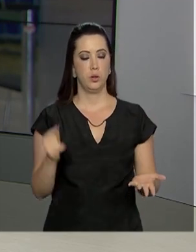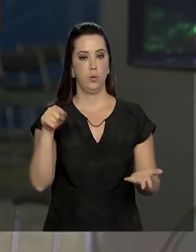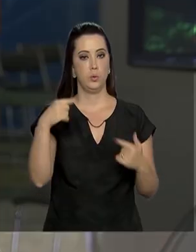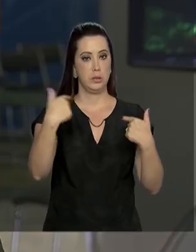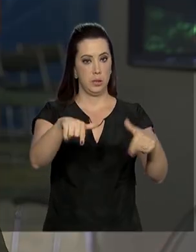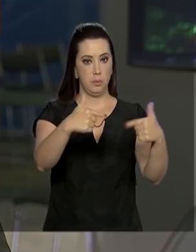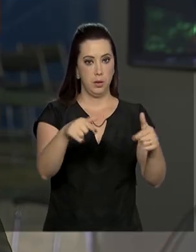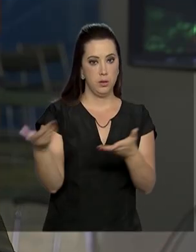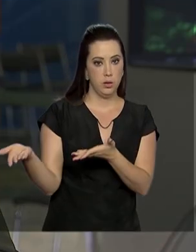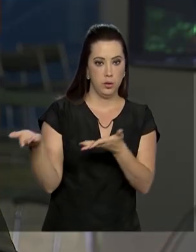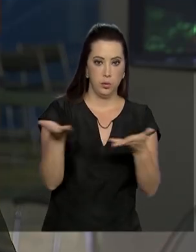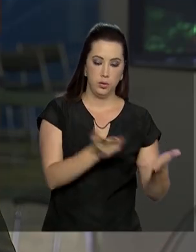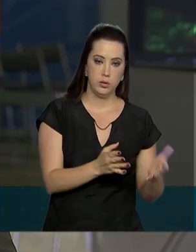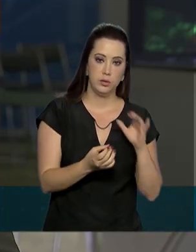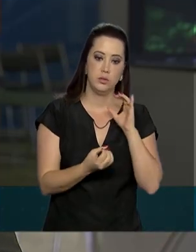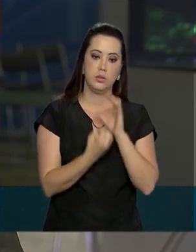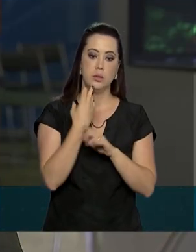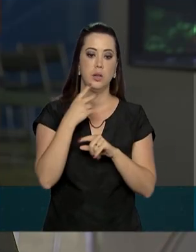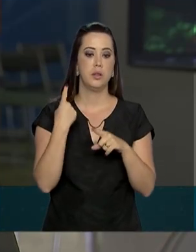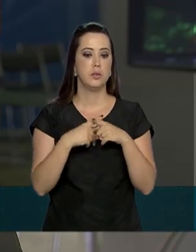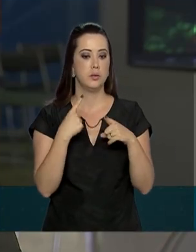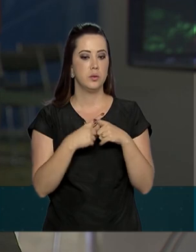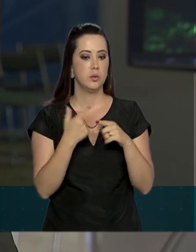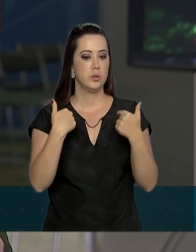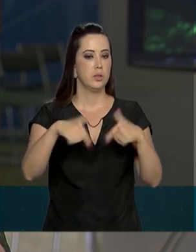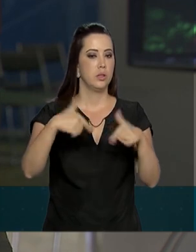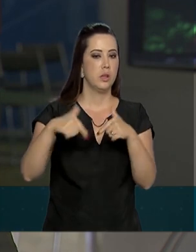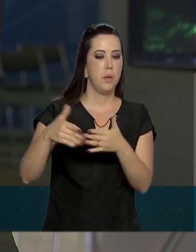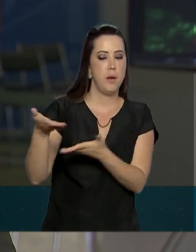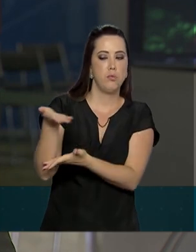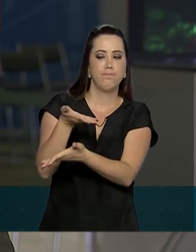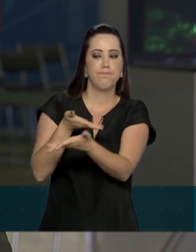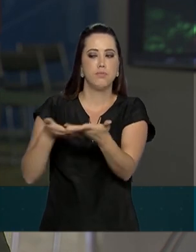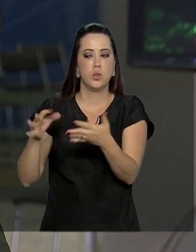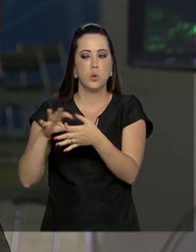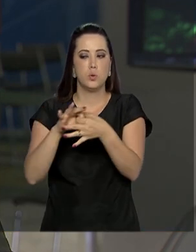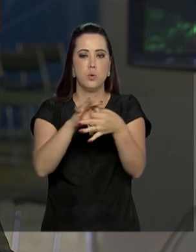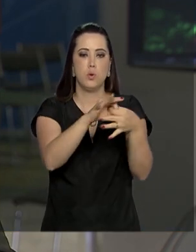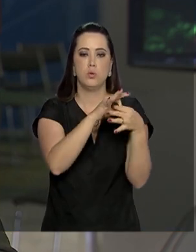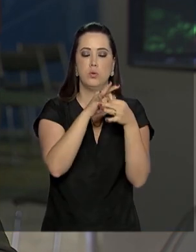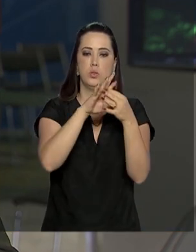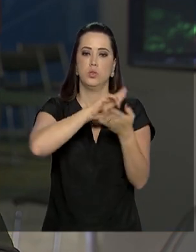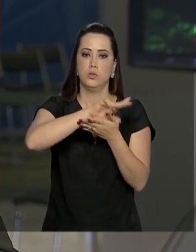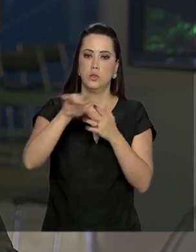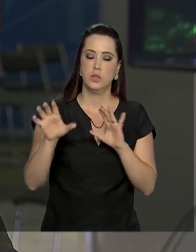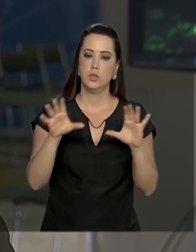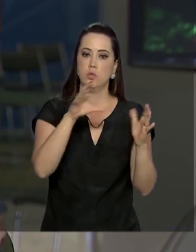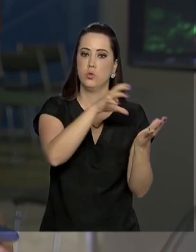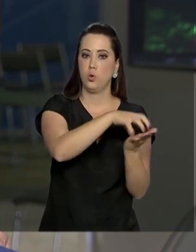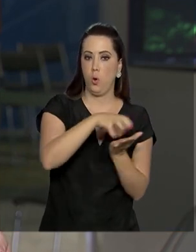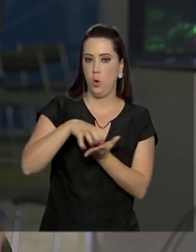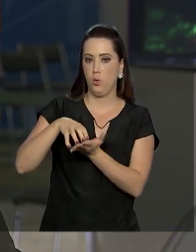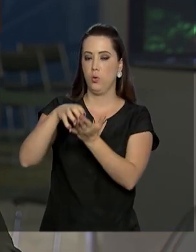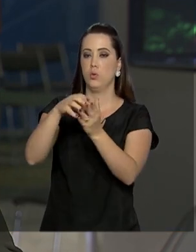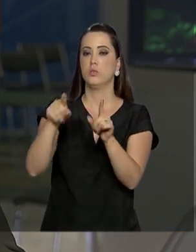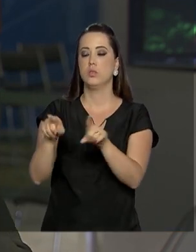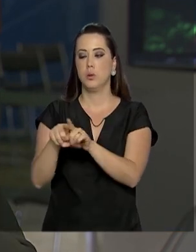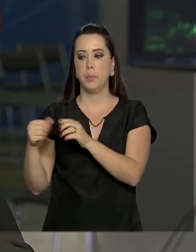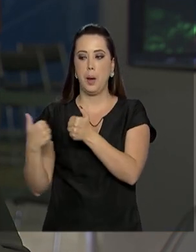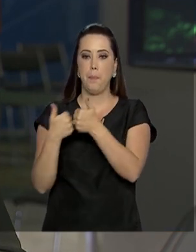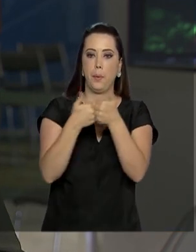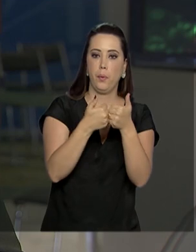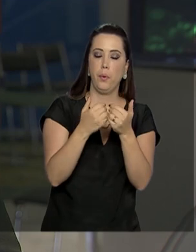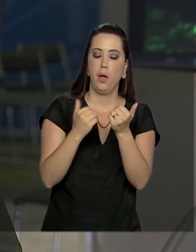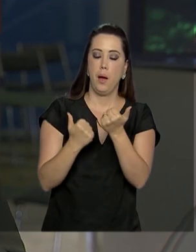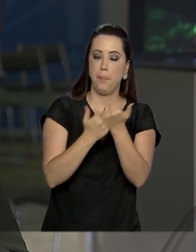operação acolhida foi criada exatamente como um grande trabalho articulado entre vários órgãos do governo, com apoio de agências da ONU e também